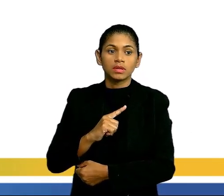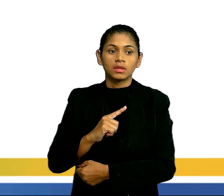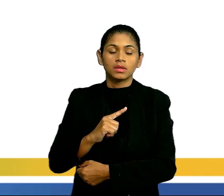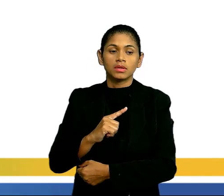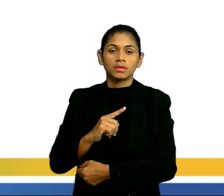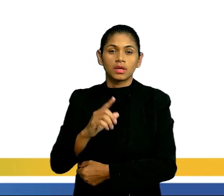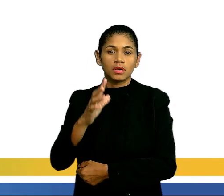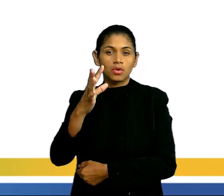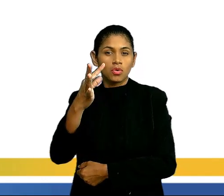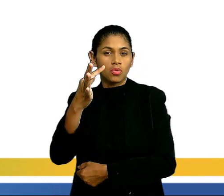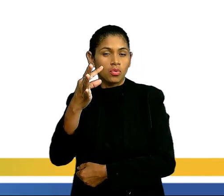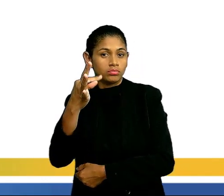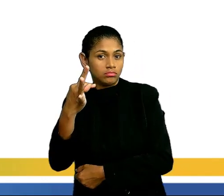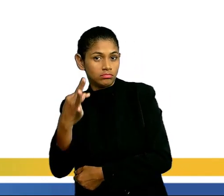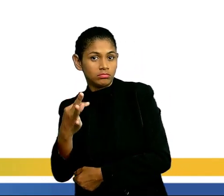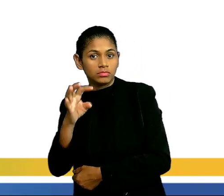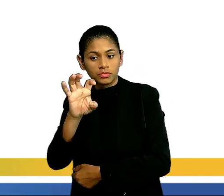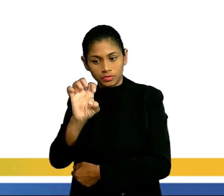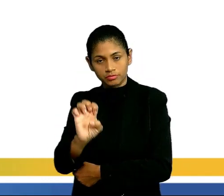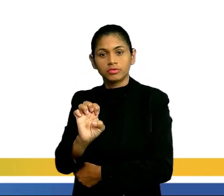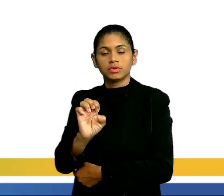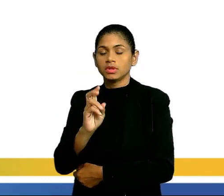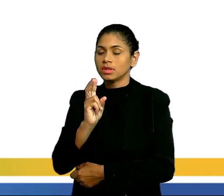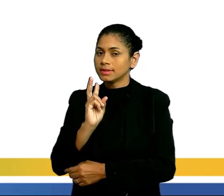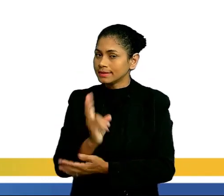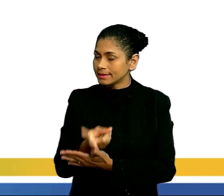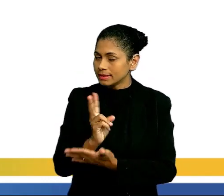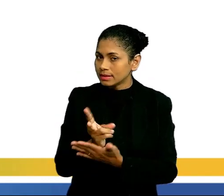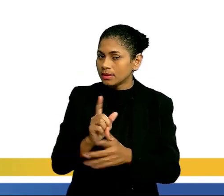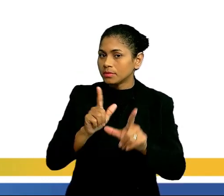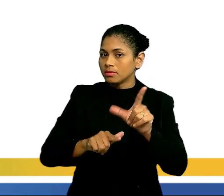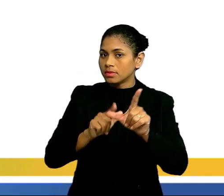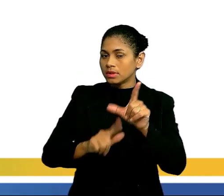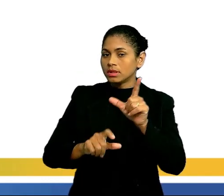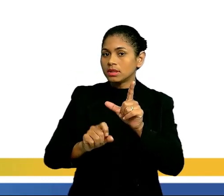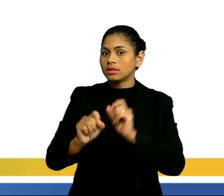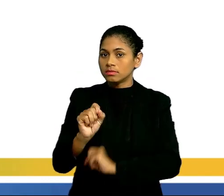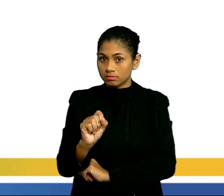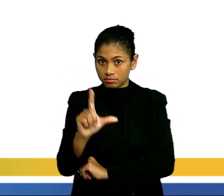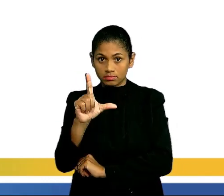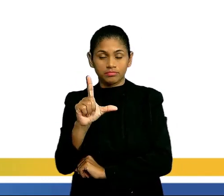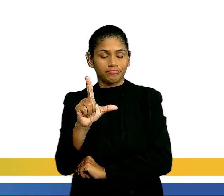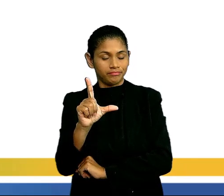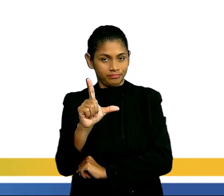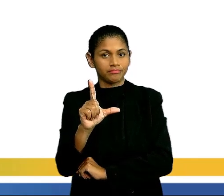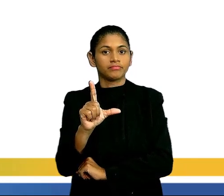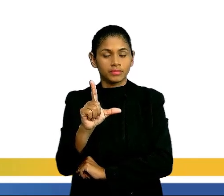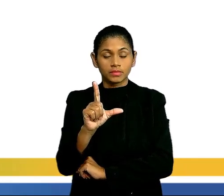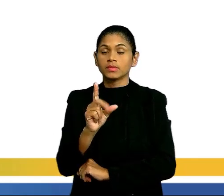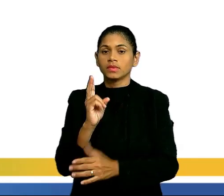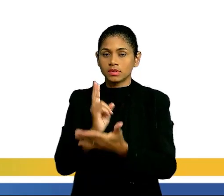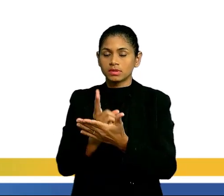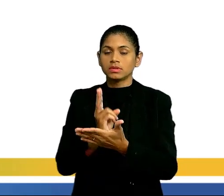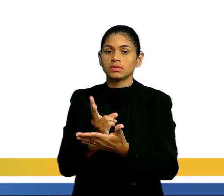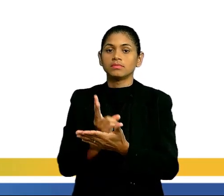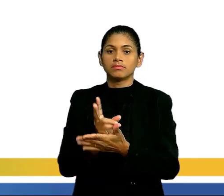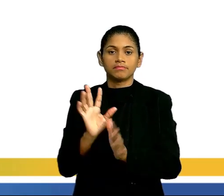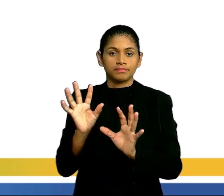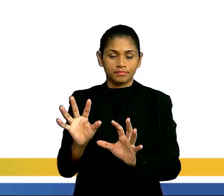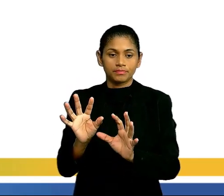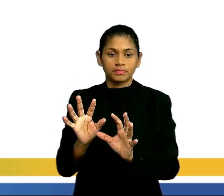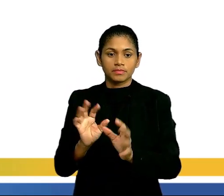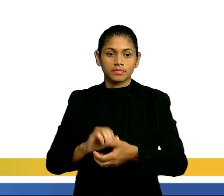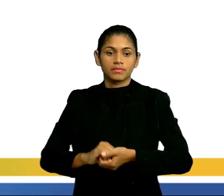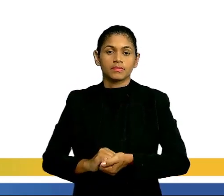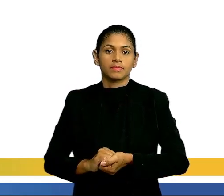aí, ti, sempre aparecendo com letra maiúscula. Não foi o pessoal lá da correção dos slides que deixou escapar, tá, pessoal?